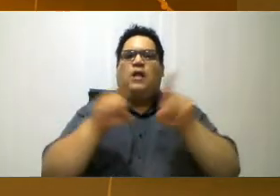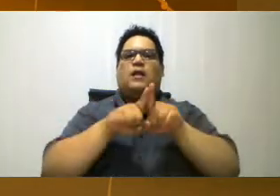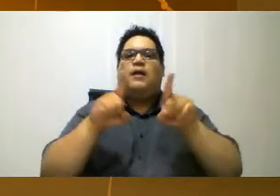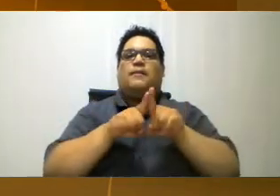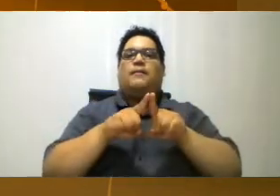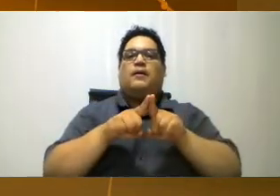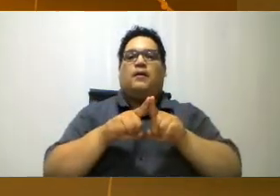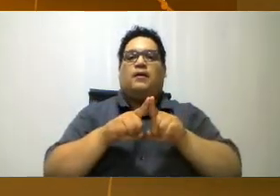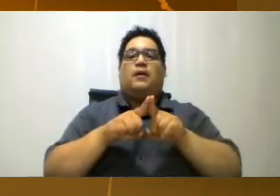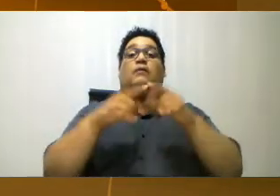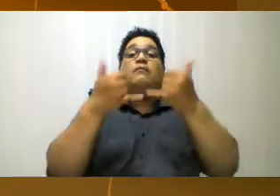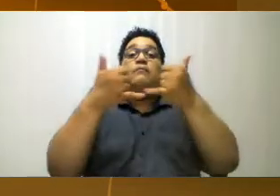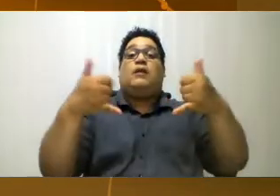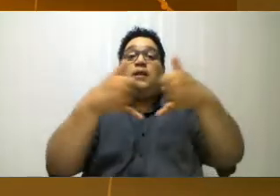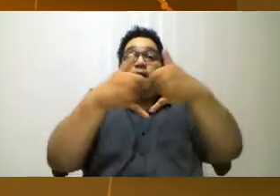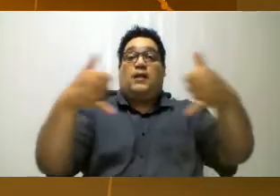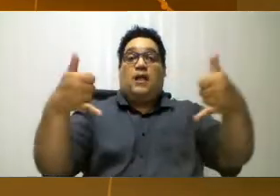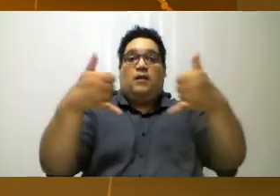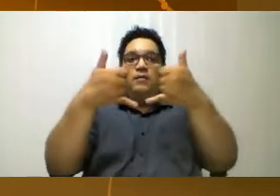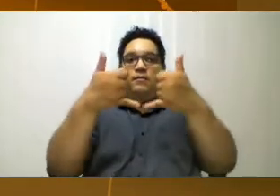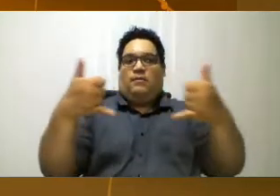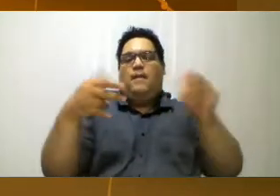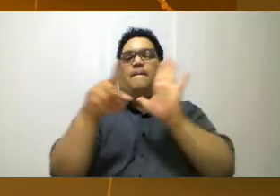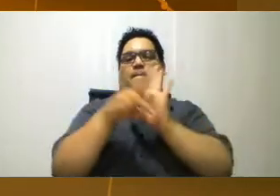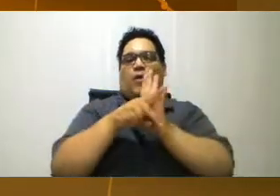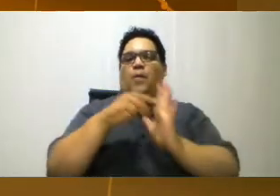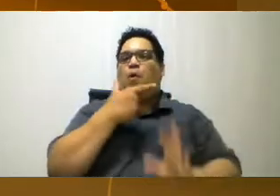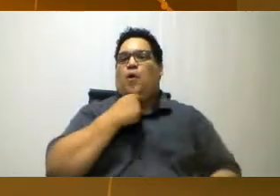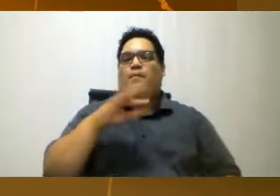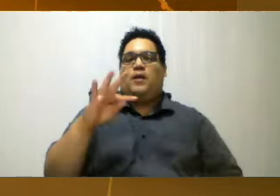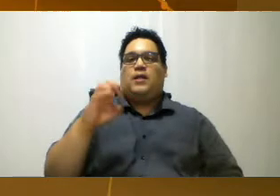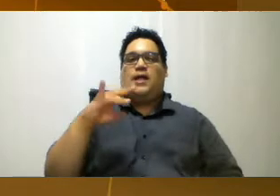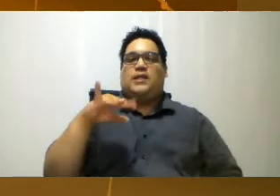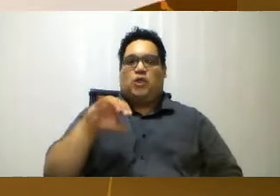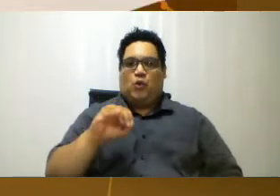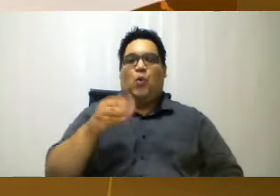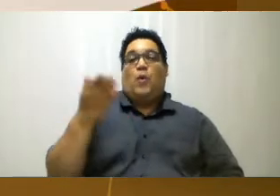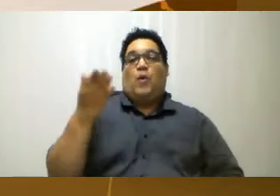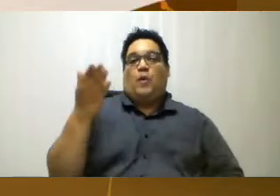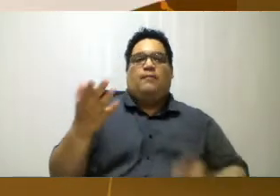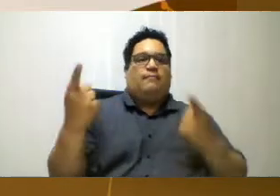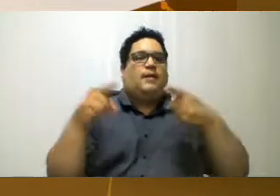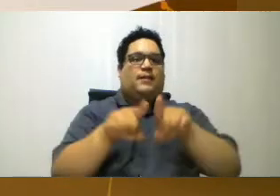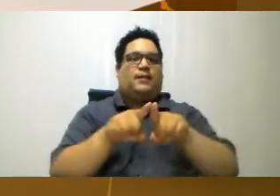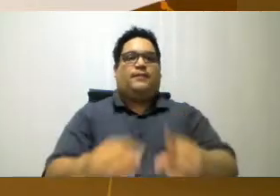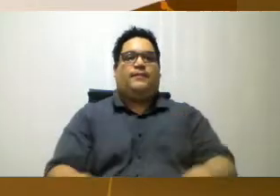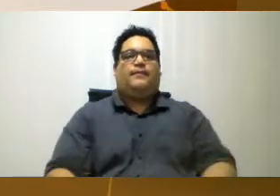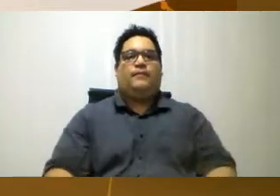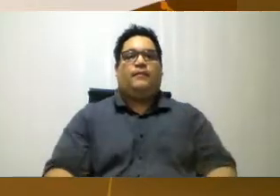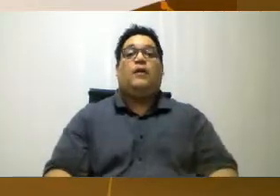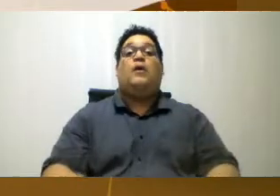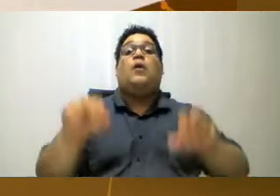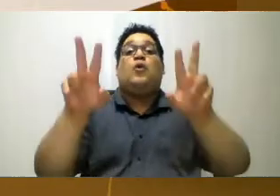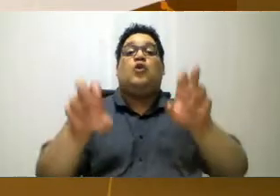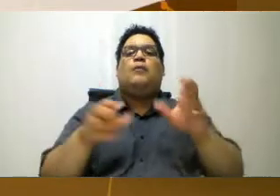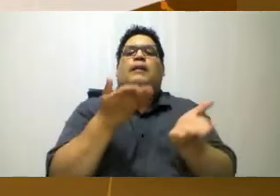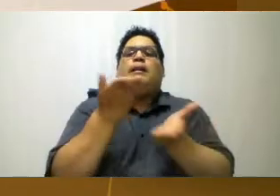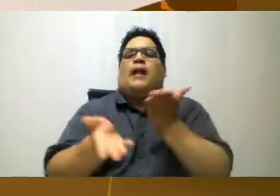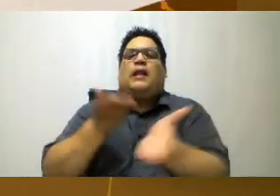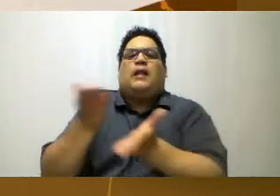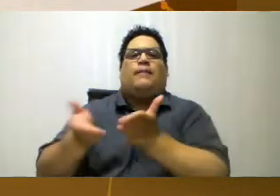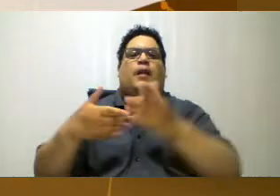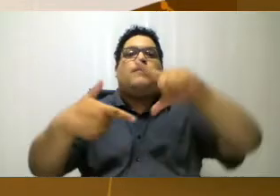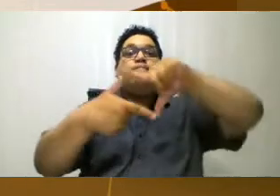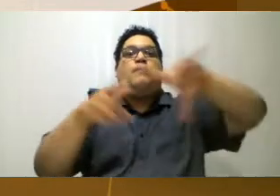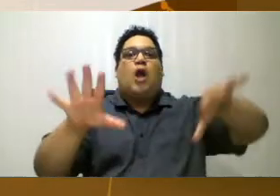telecomunicação, aqui também representada por Técio, nosso parceiro. Então vamos lá. Para falar da inovação do tratamento, nós vamos passar